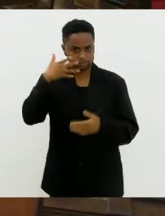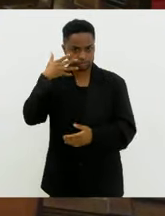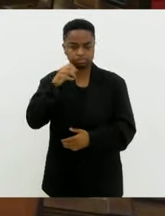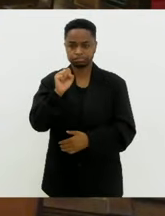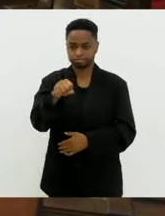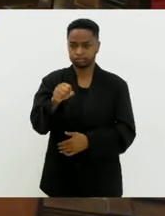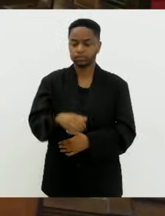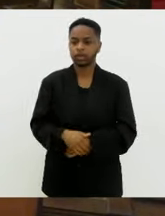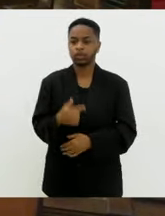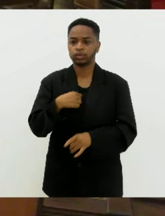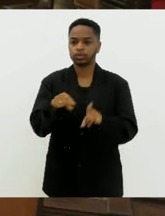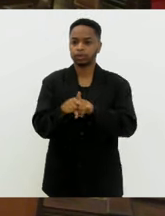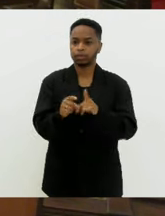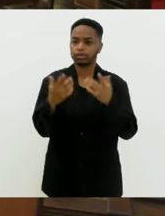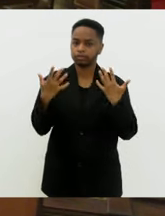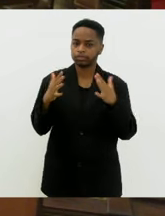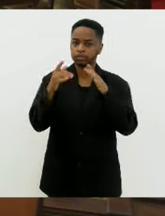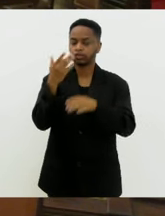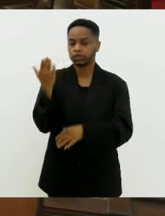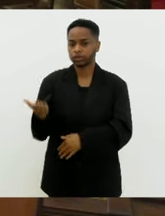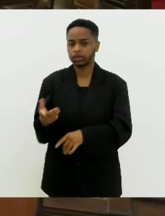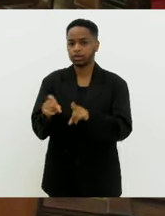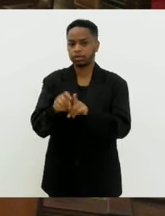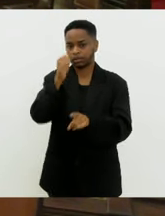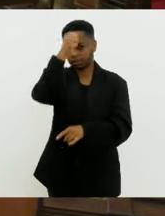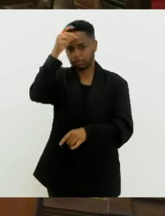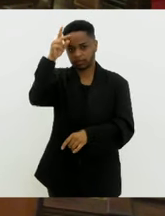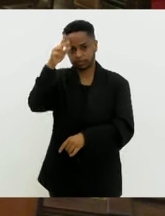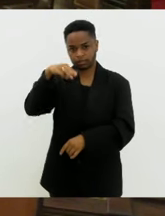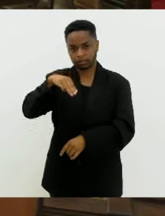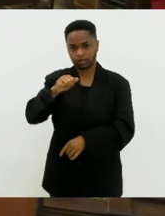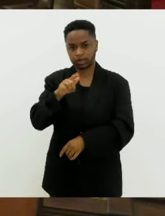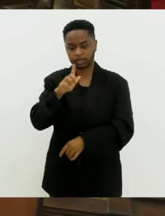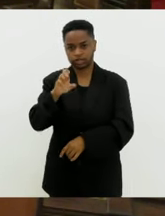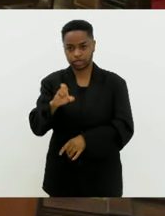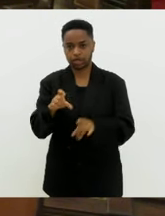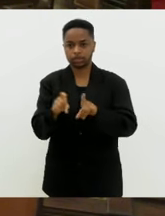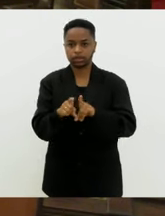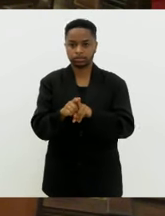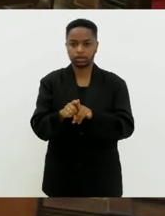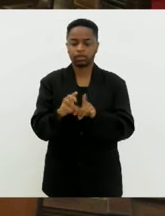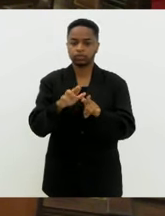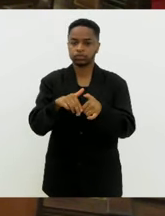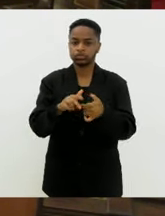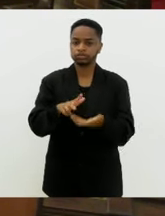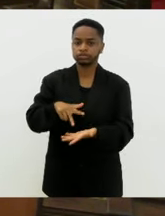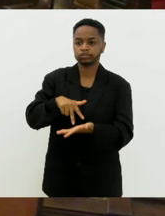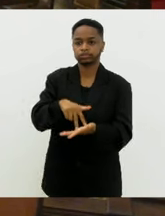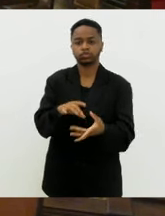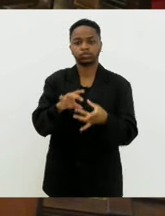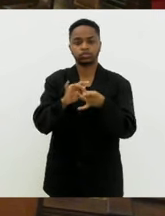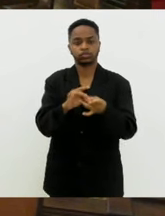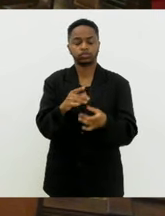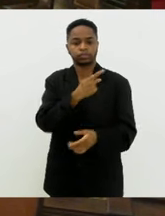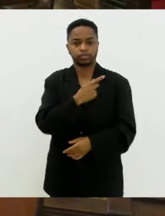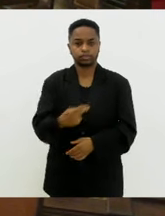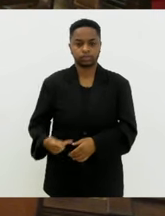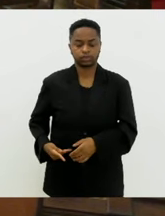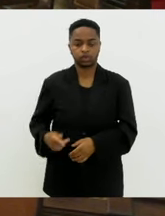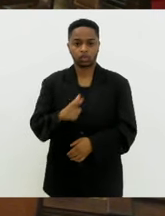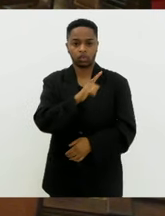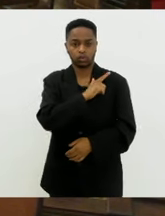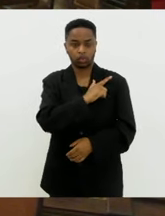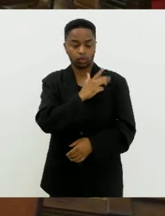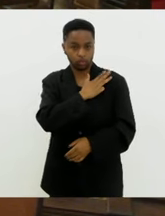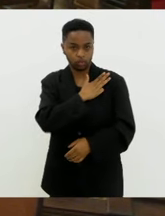Vossa Excelência, ao prefeito de Magé, Renato Cozzolino, por toda a postura que tem tido com o nosso presidente Lula, por todo o entendimento